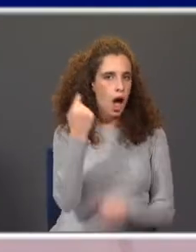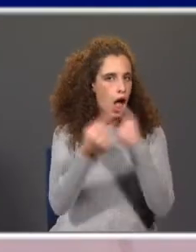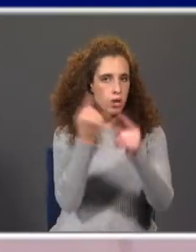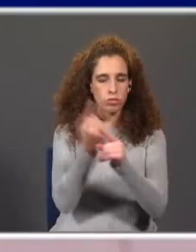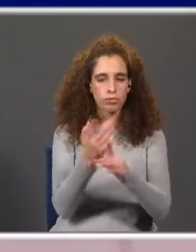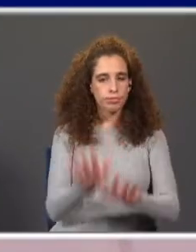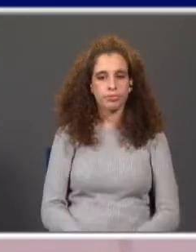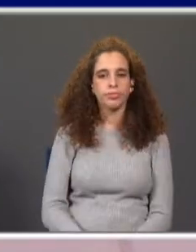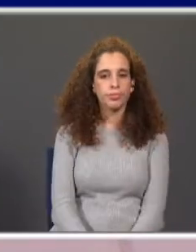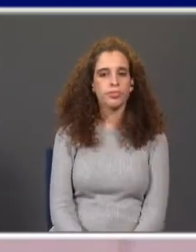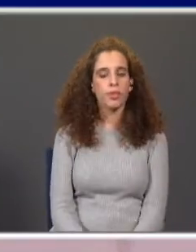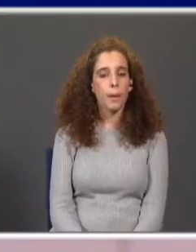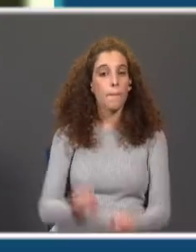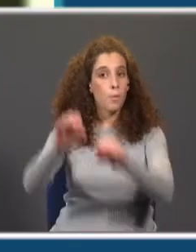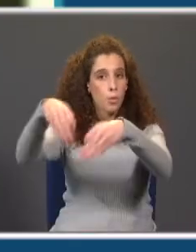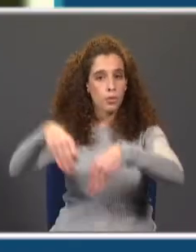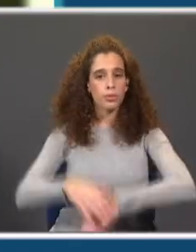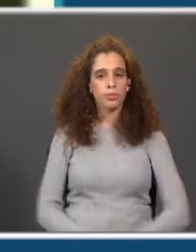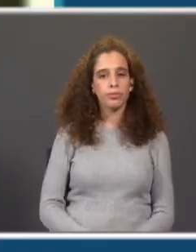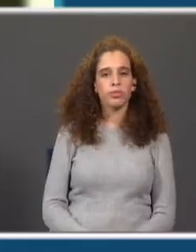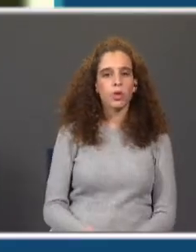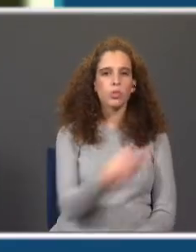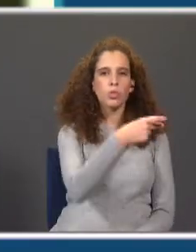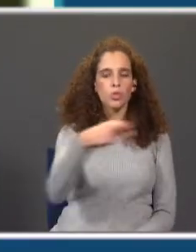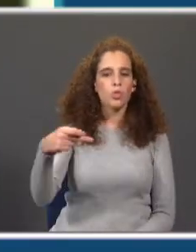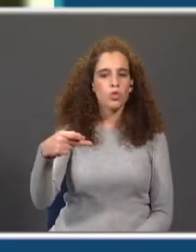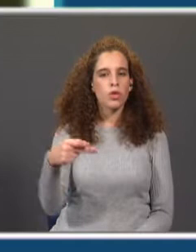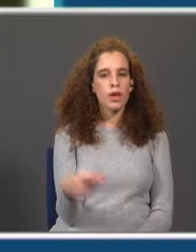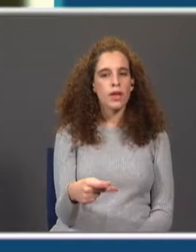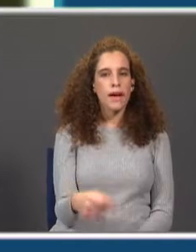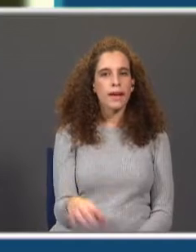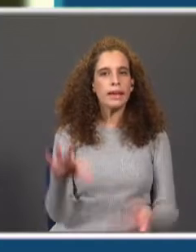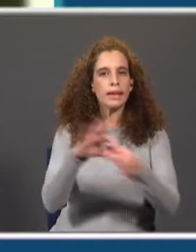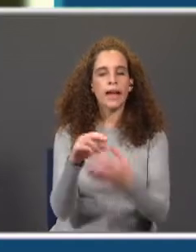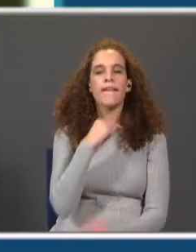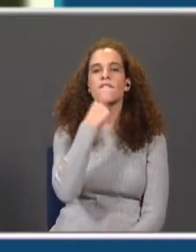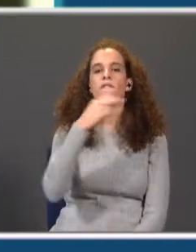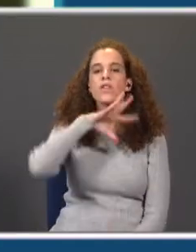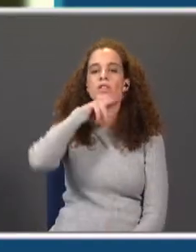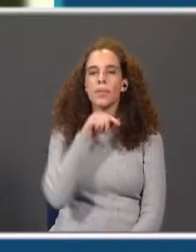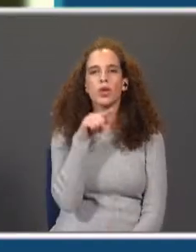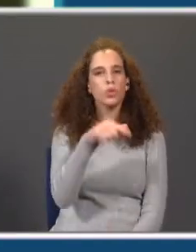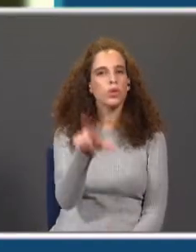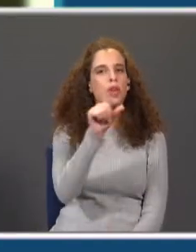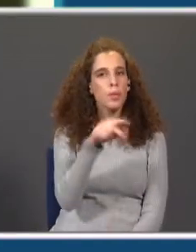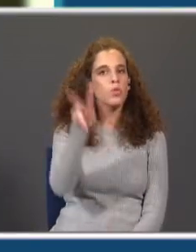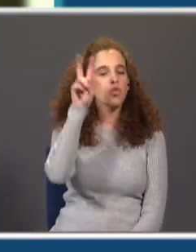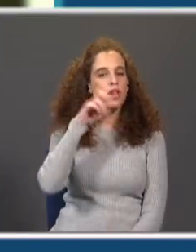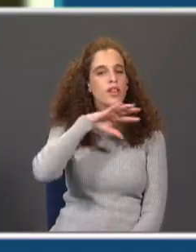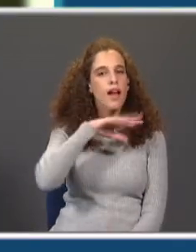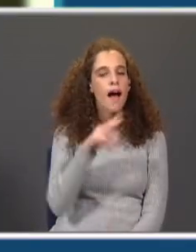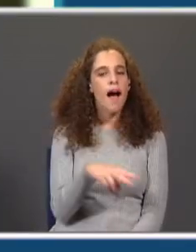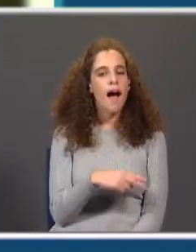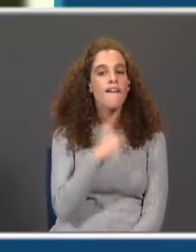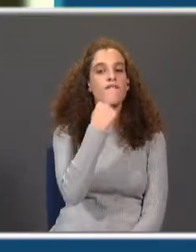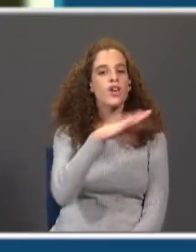deles. E, por fim, uma expressão usada para se referir à voz da mãe. Se calhar também tu ouviste a voz da tua mãe, da tua avó, do teu